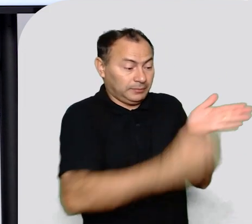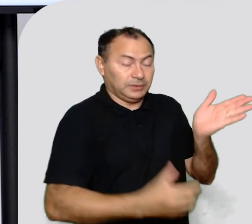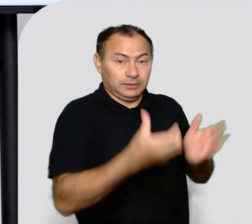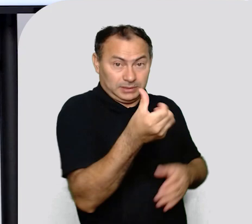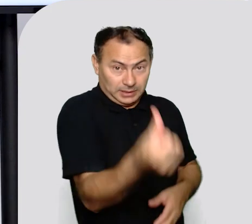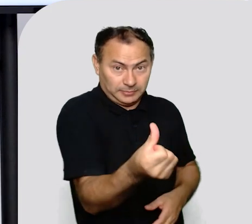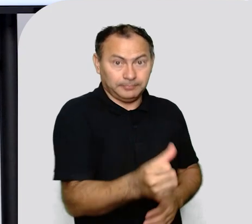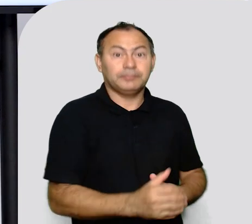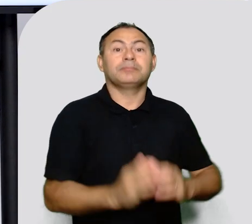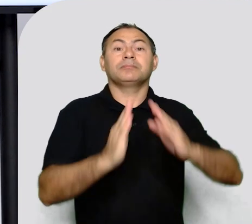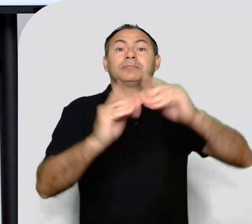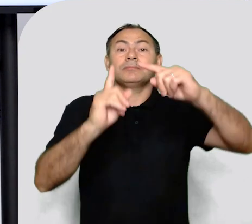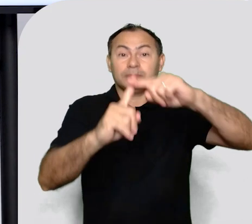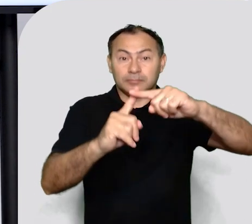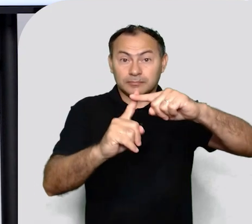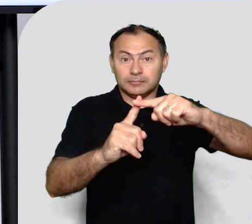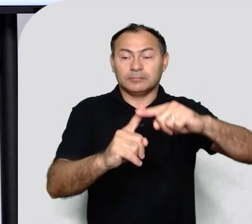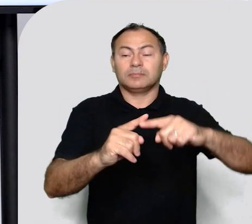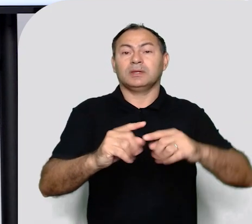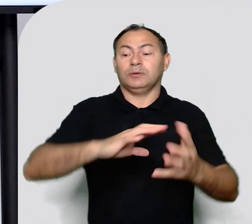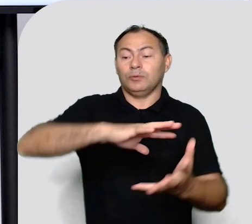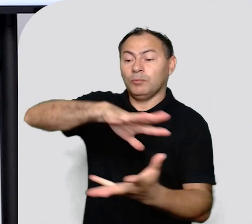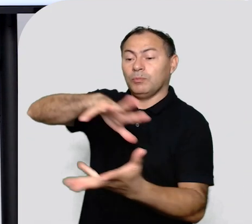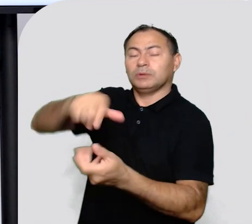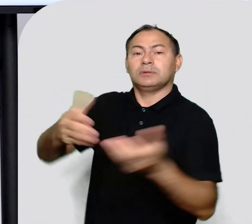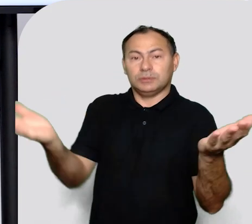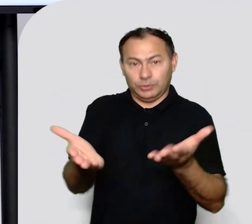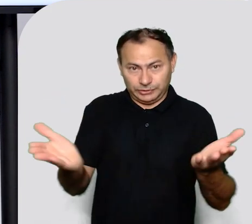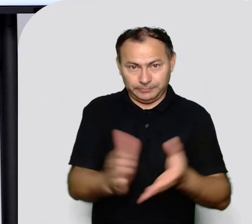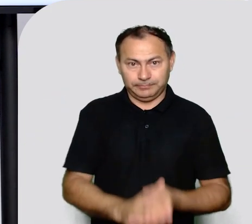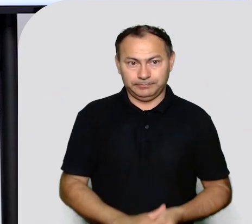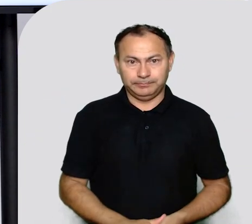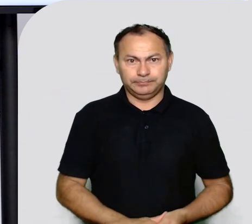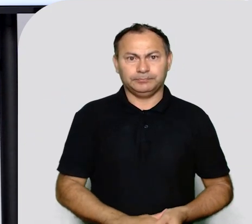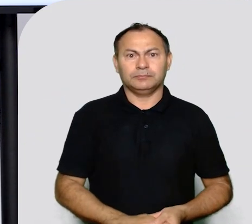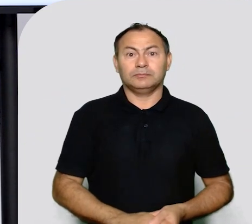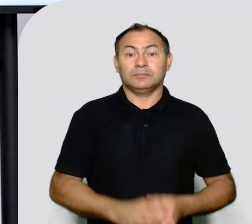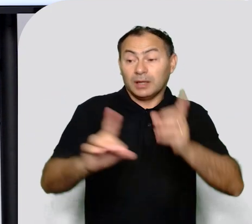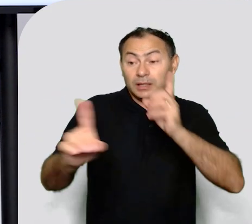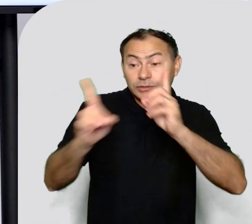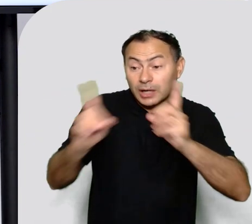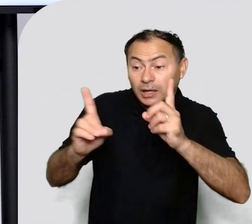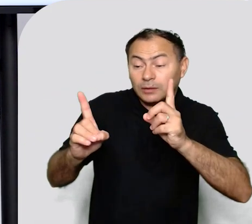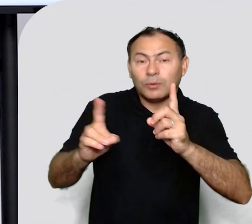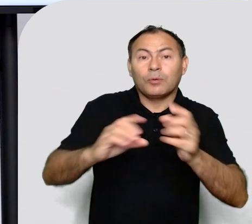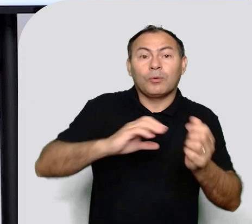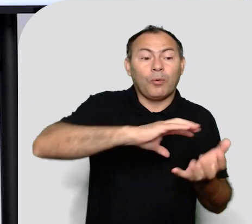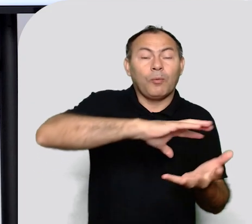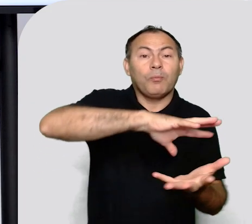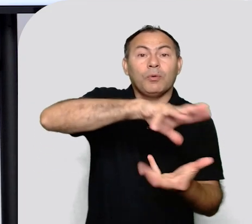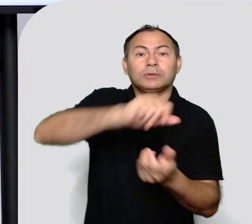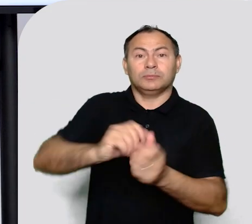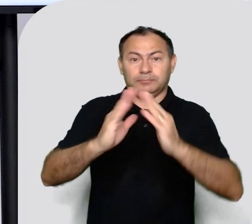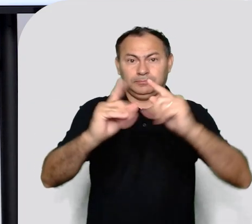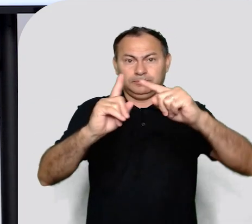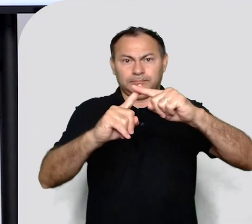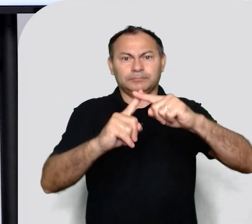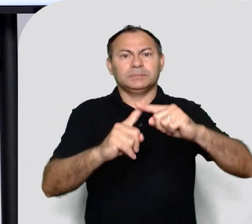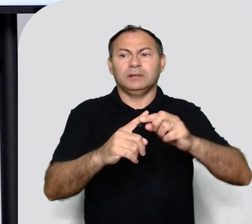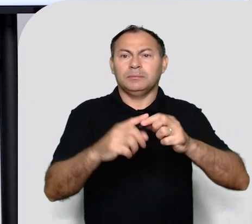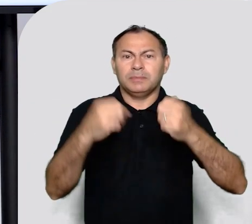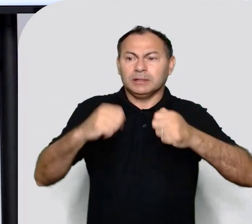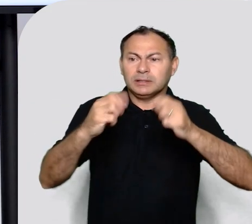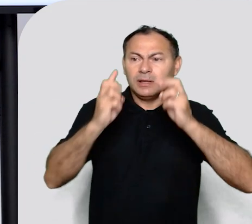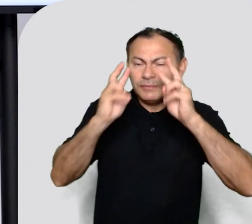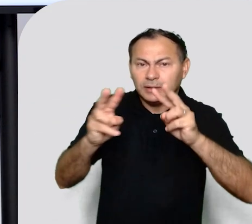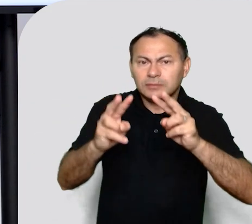6, a Igreja e o mundo de hoje. No diálogo com o mundo, a Igreja deve ser